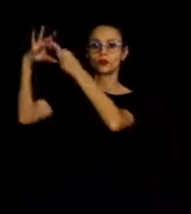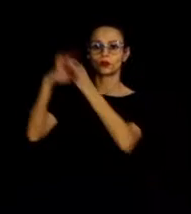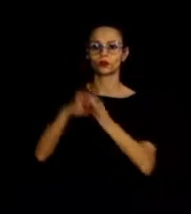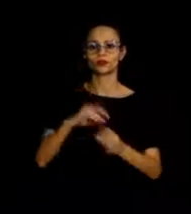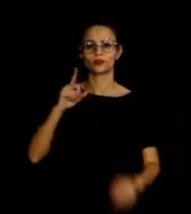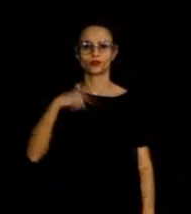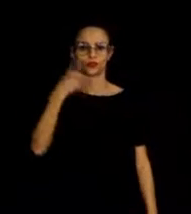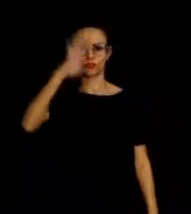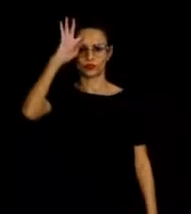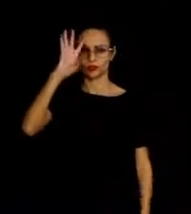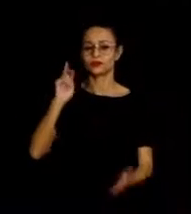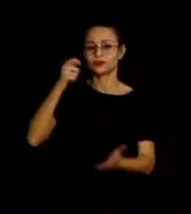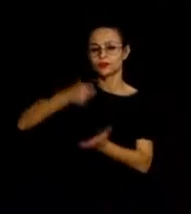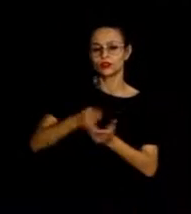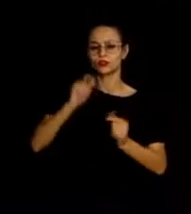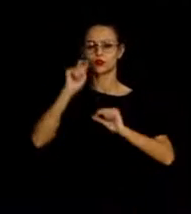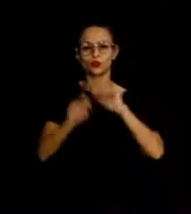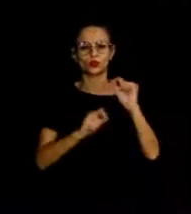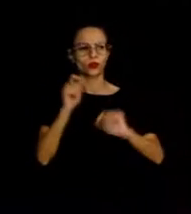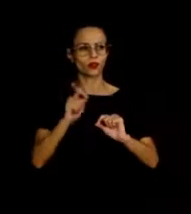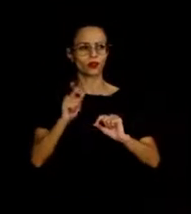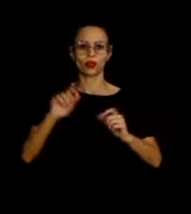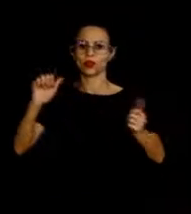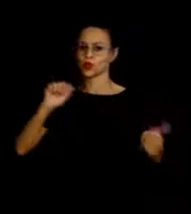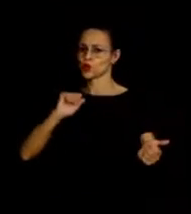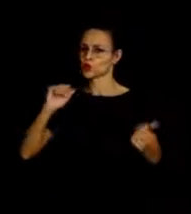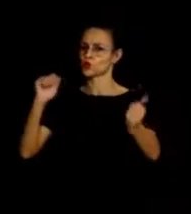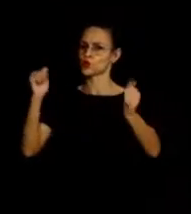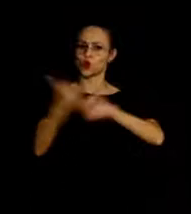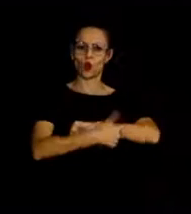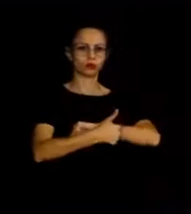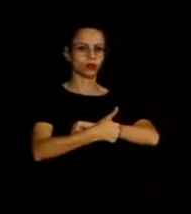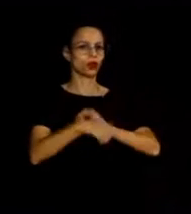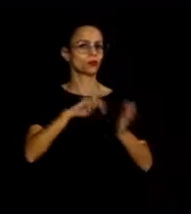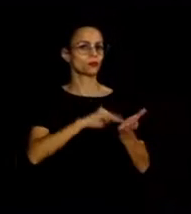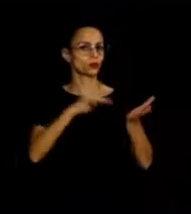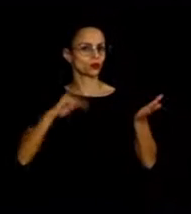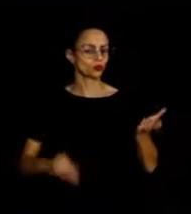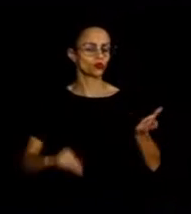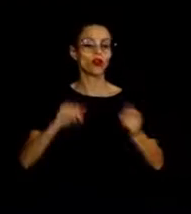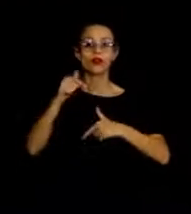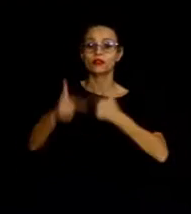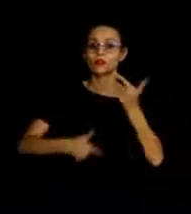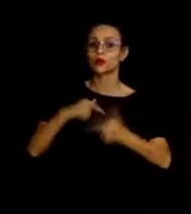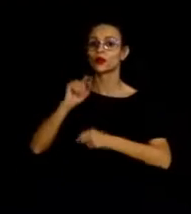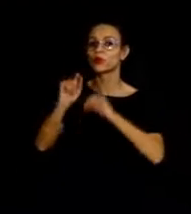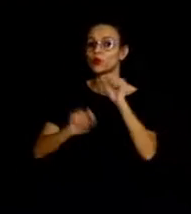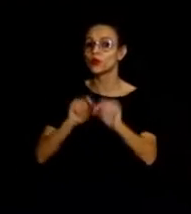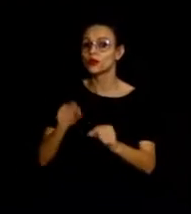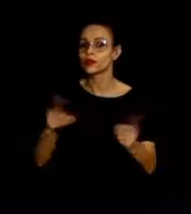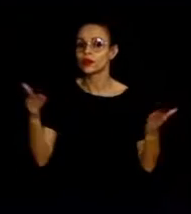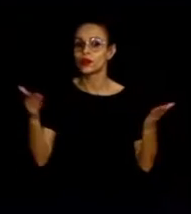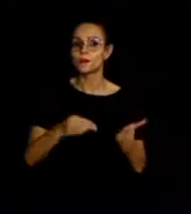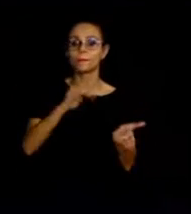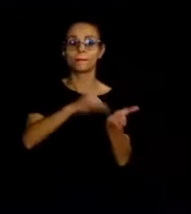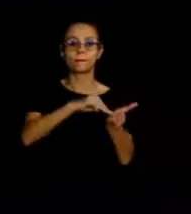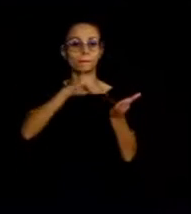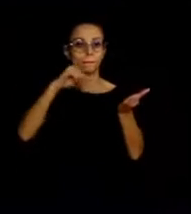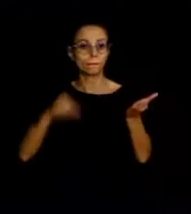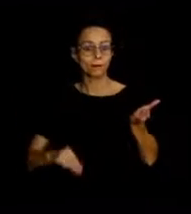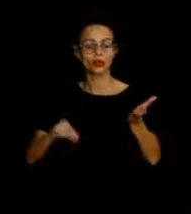o que que a gente decidiu fazer a gente decidiu meter um pouco a metodologia e trabalhar muito com aquilo que chamamos hoje de